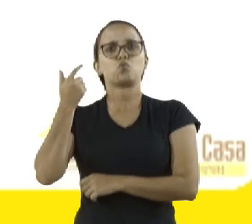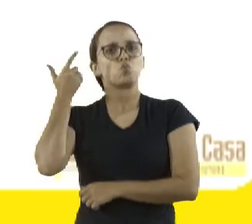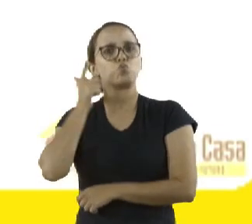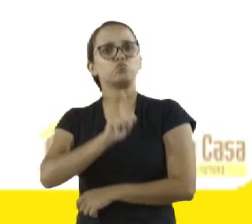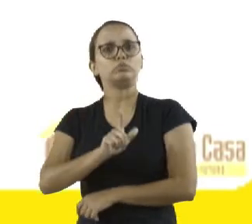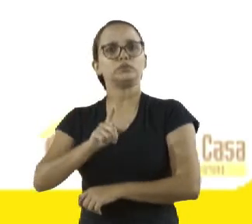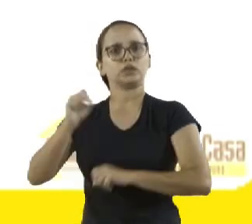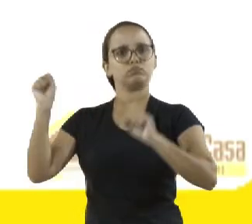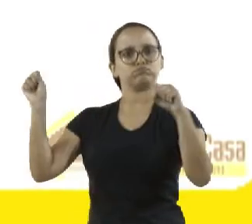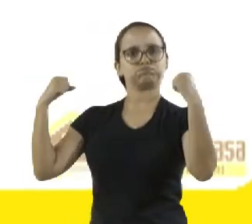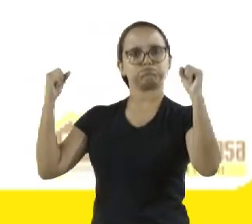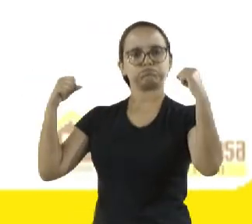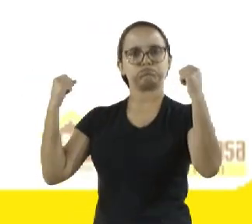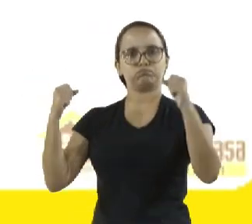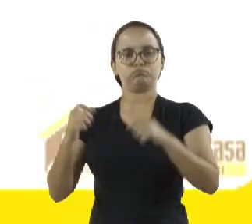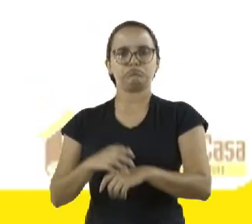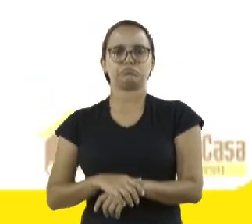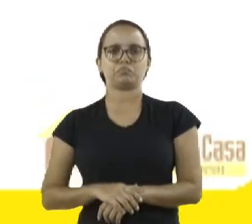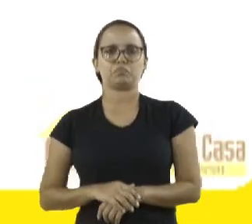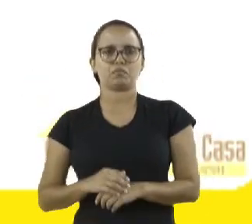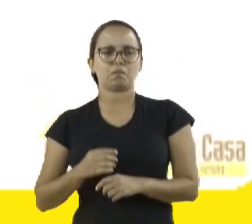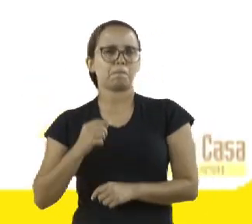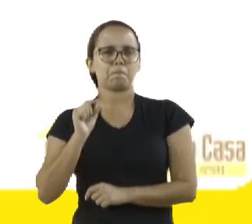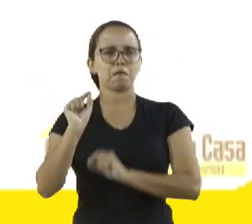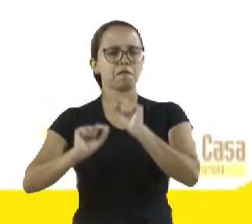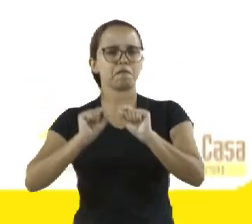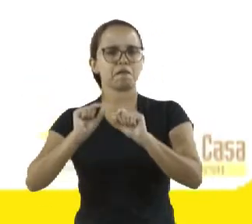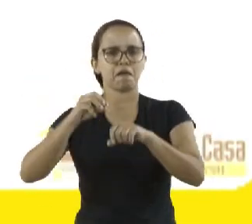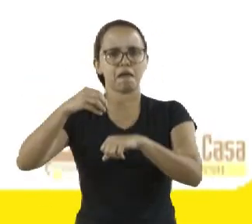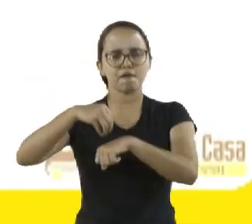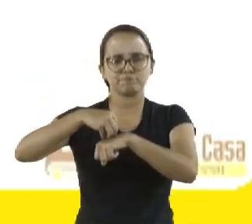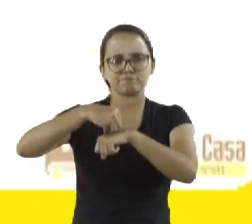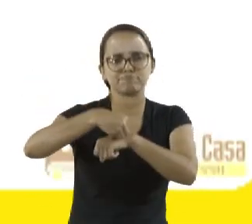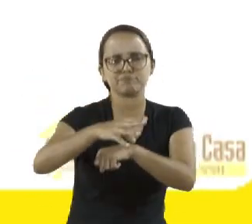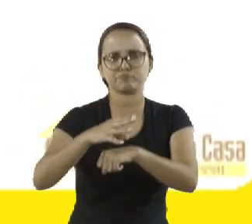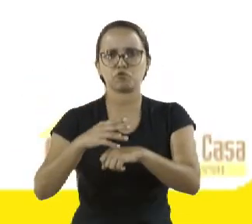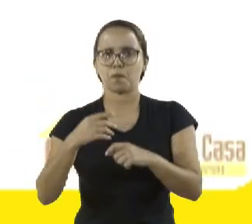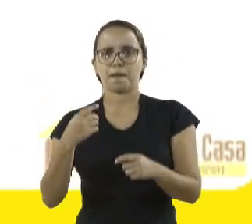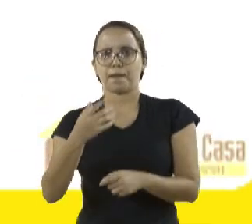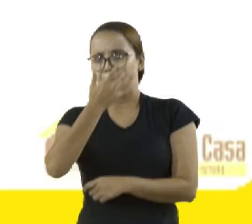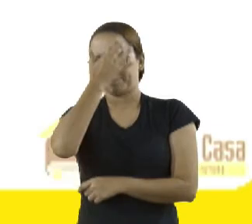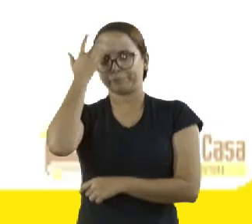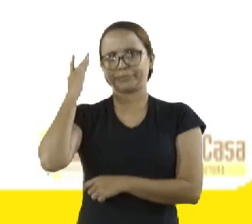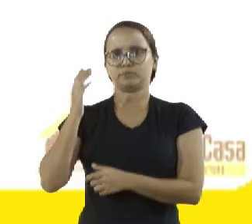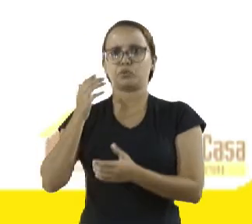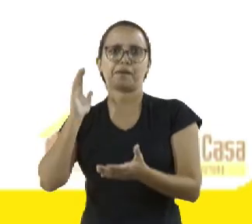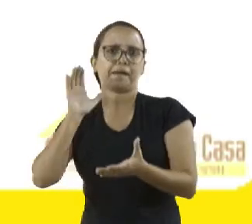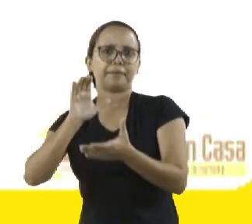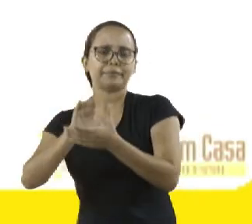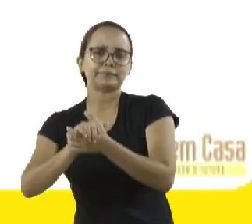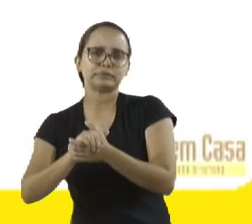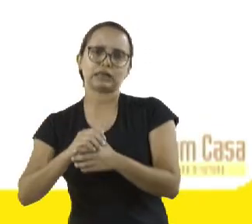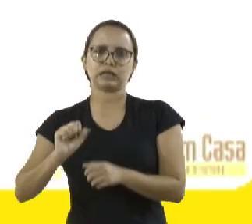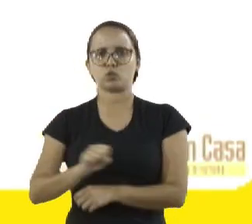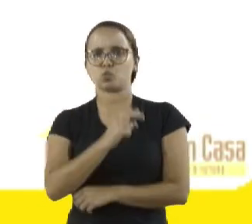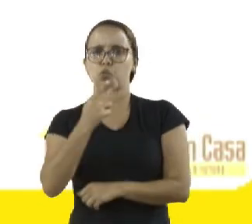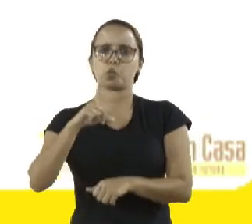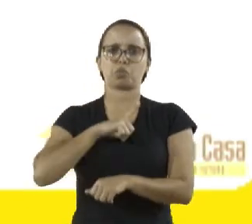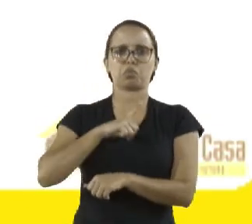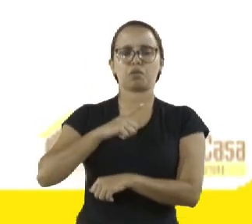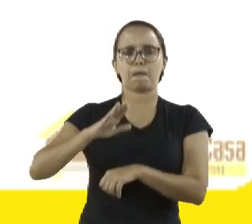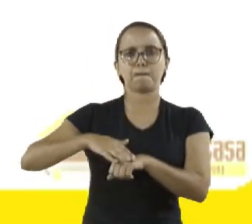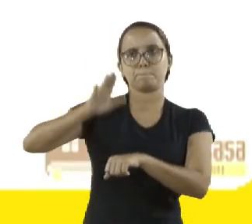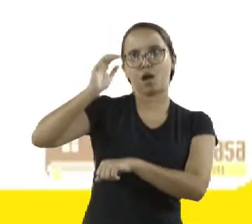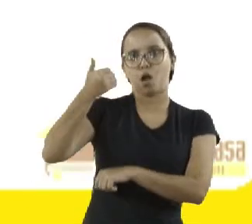Destas, quem mais recebe conselhos? Pessoas casadas, com mais de 40 anos, pessoas que tomam medicamentos e